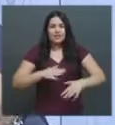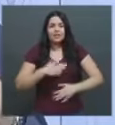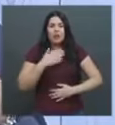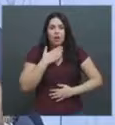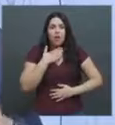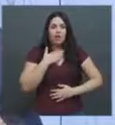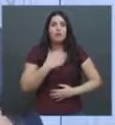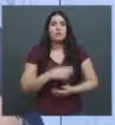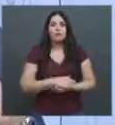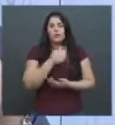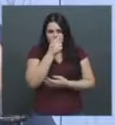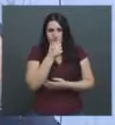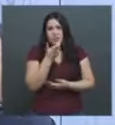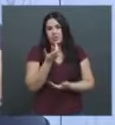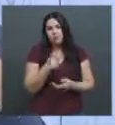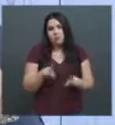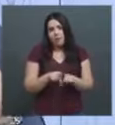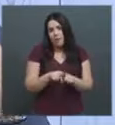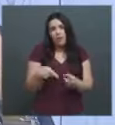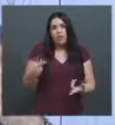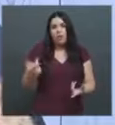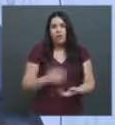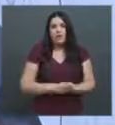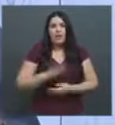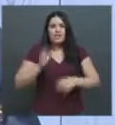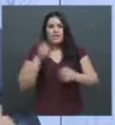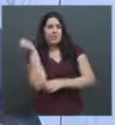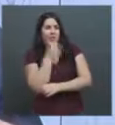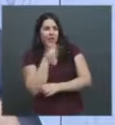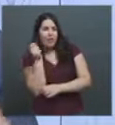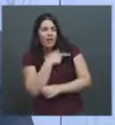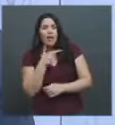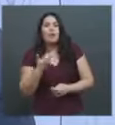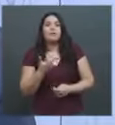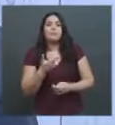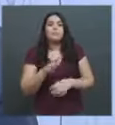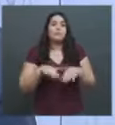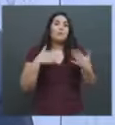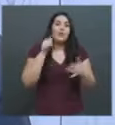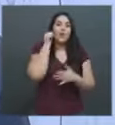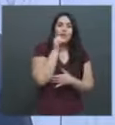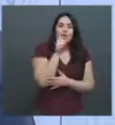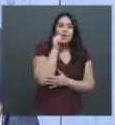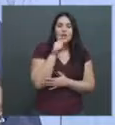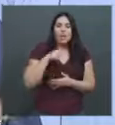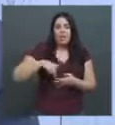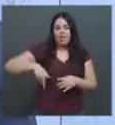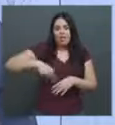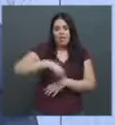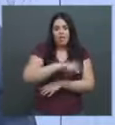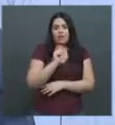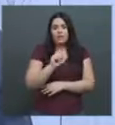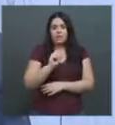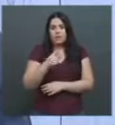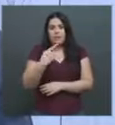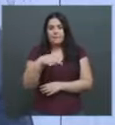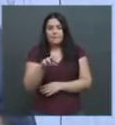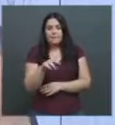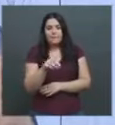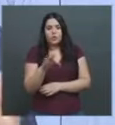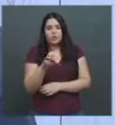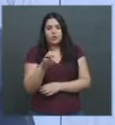quando espirra, quando conta uma piada. Então, a mulher normalmente anda com um protetor, né?